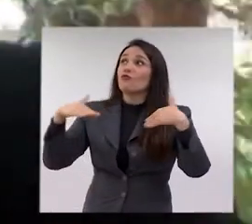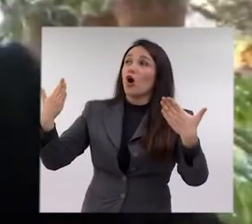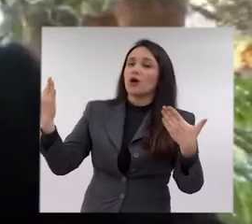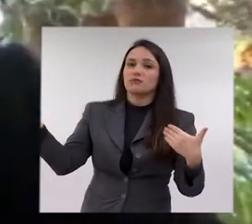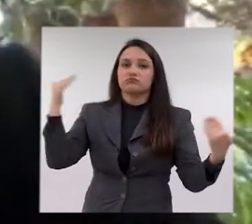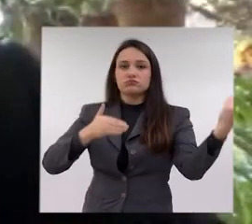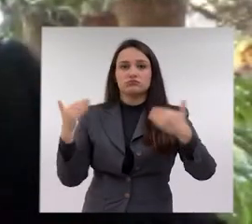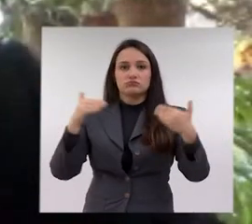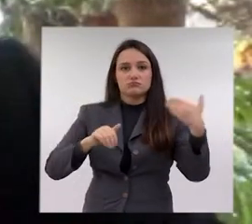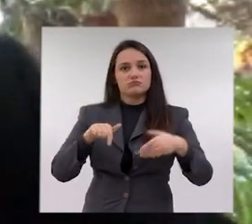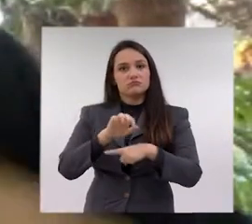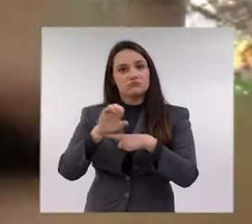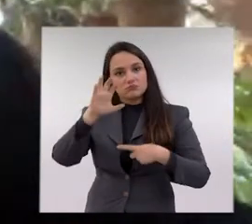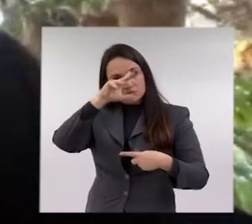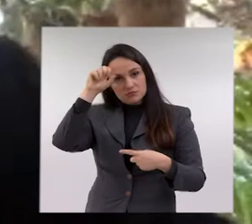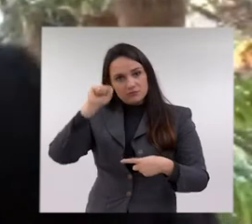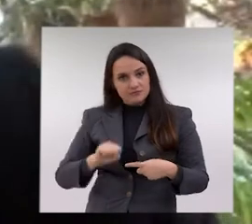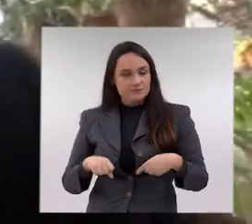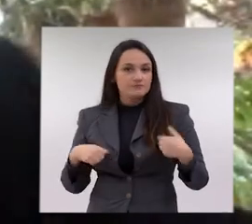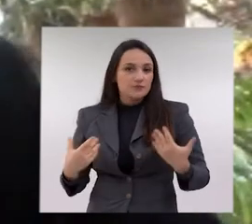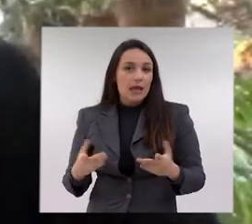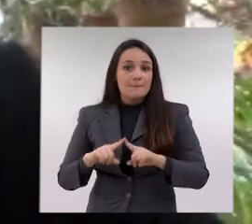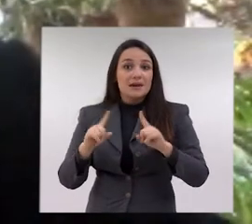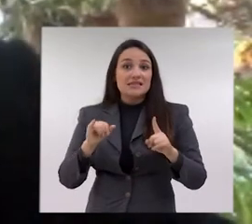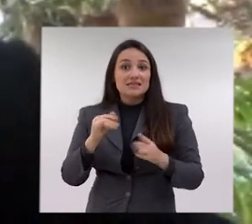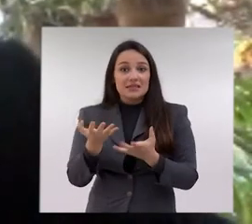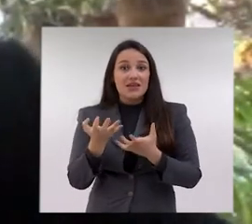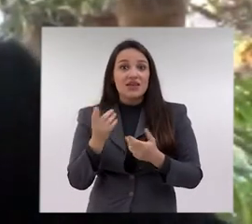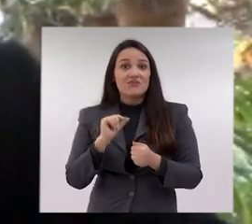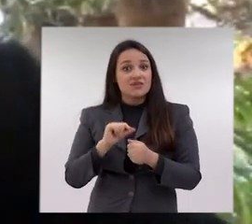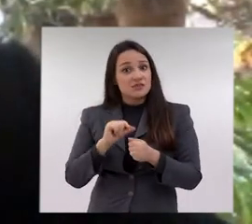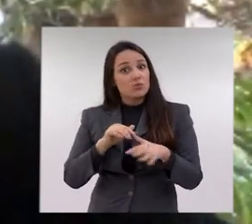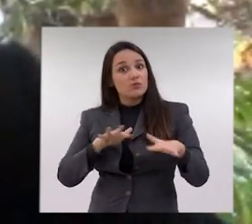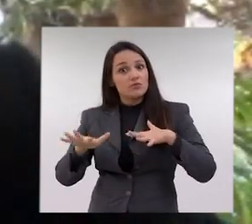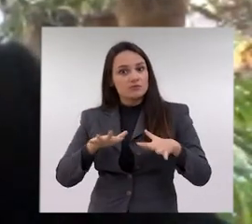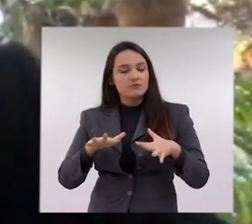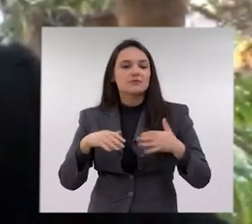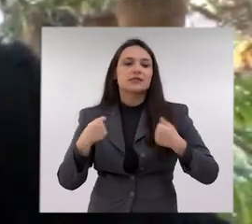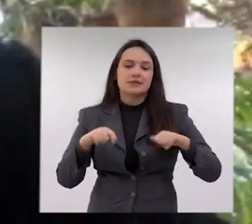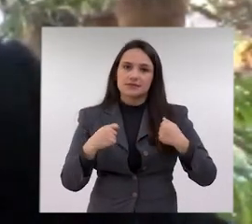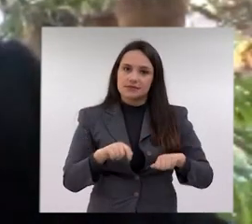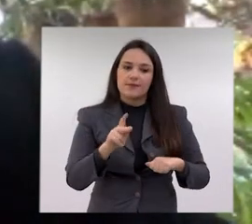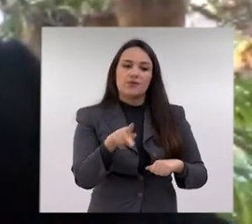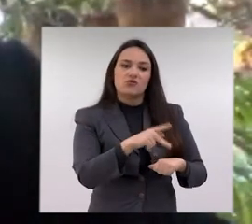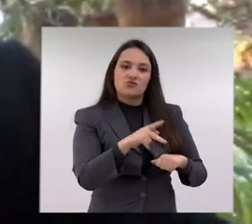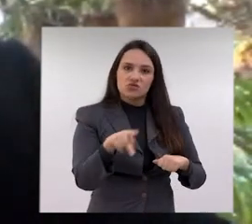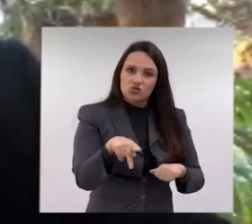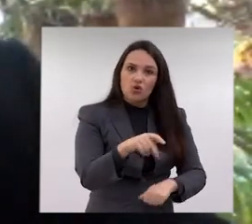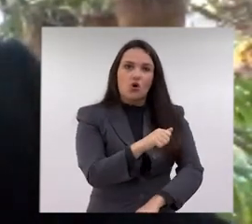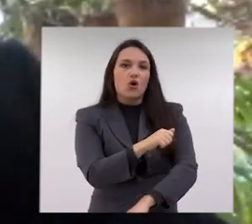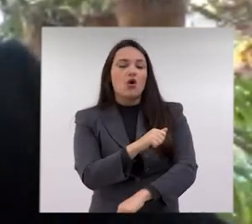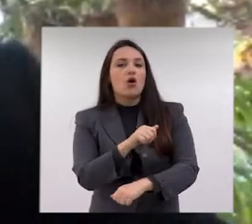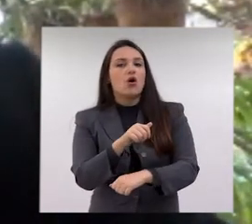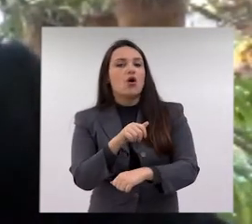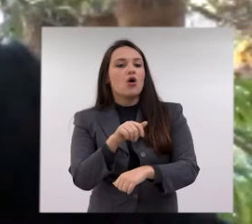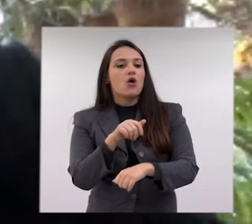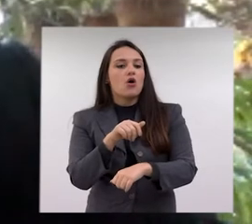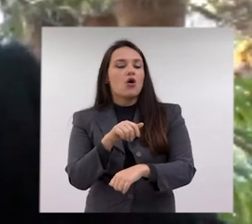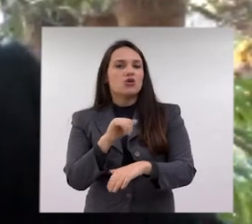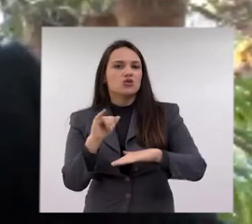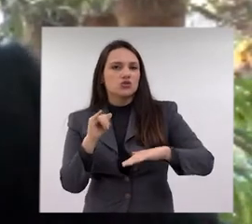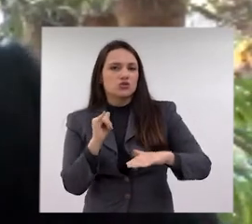nacionalidades estrangeiras. E para tocar todo esse movimento, nós temos os nossos professores, os nossos educadores, que cada ano nós